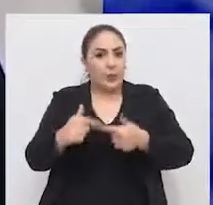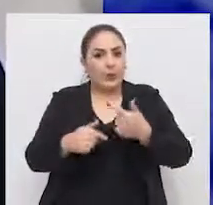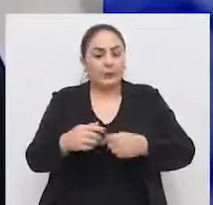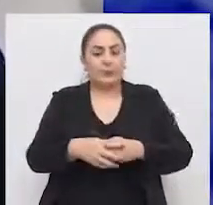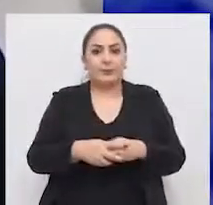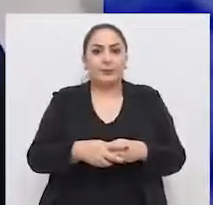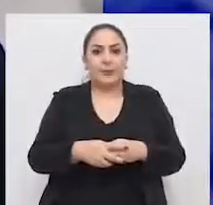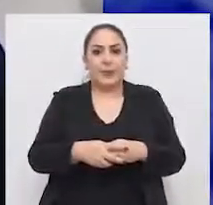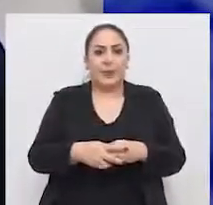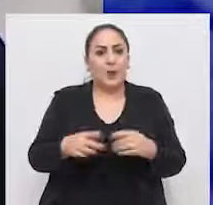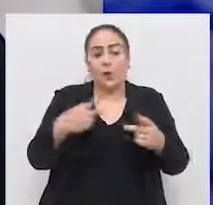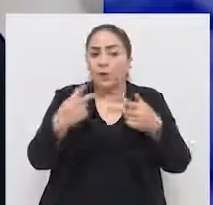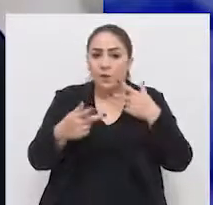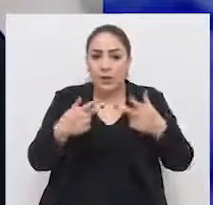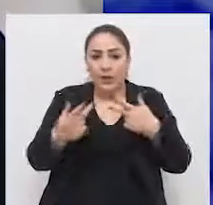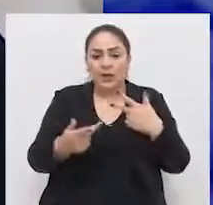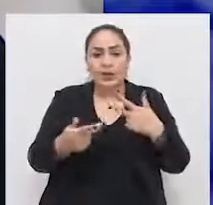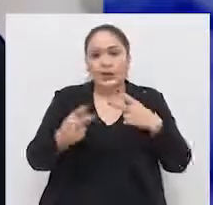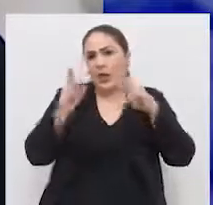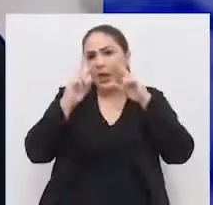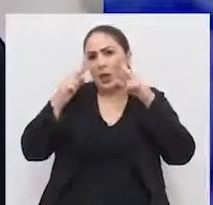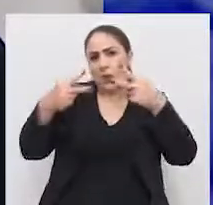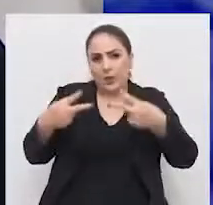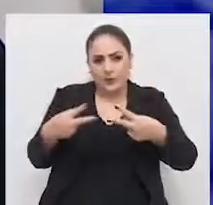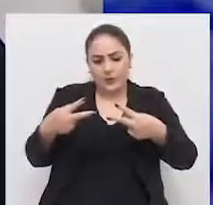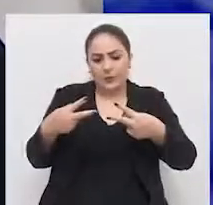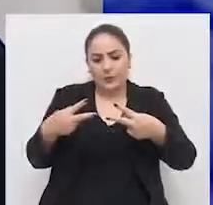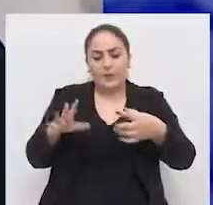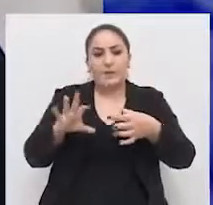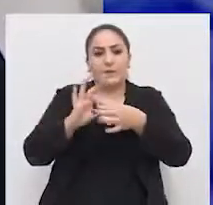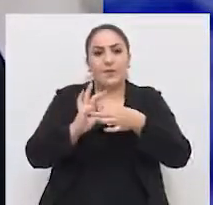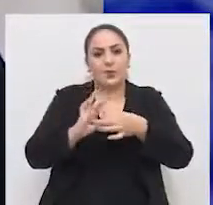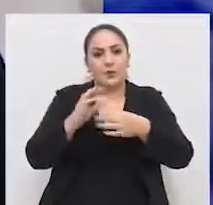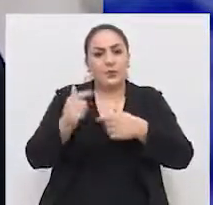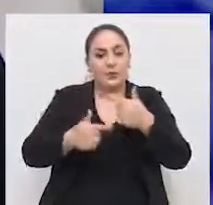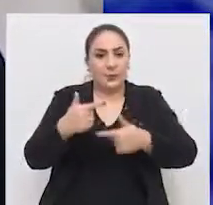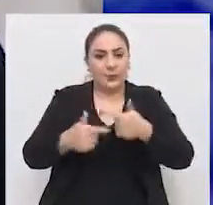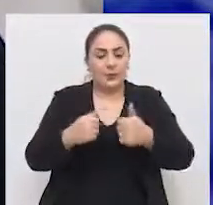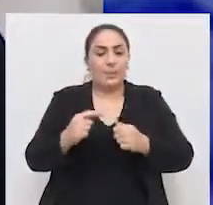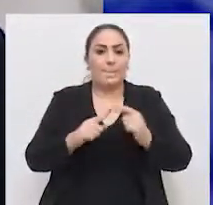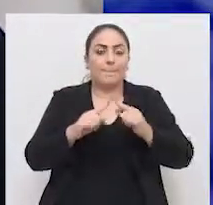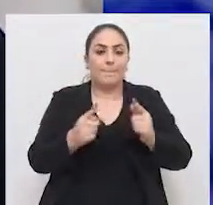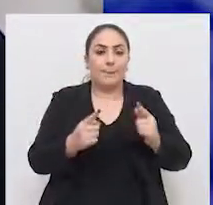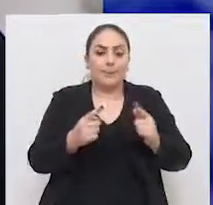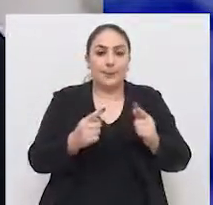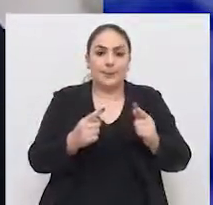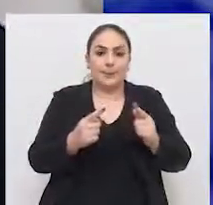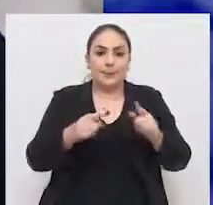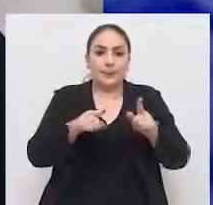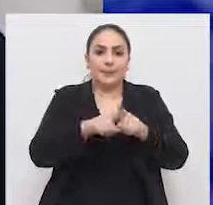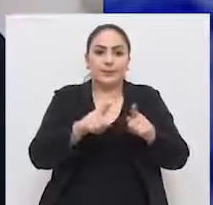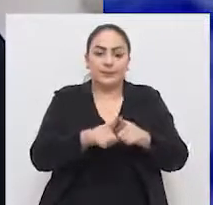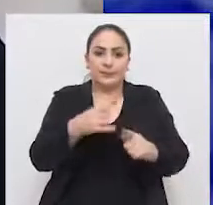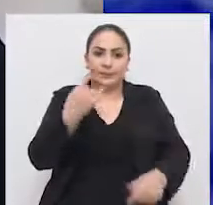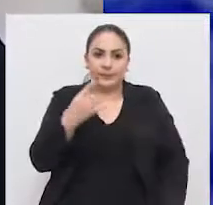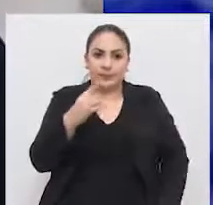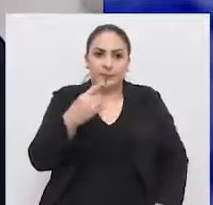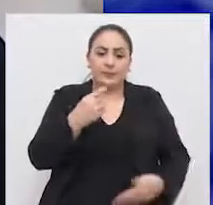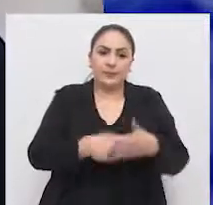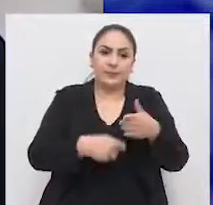serviço. Não se fala aqui em reconhecimento de vínculo de emprego. Segundo as